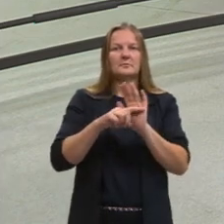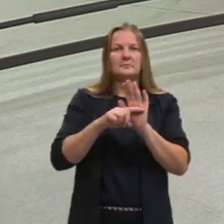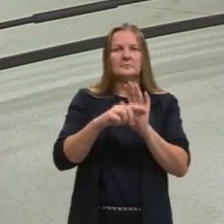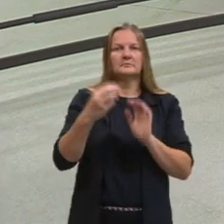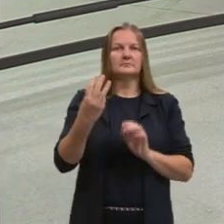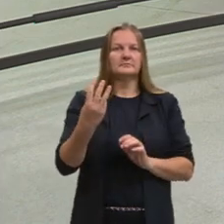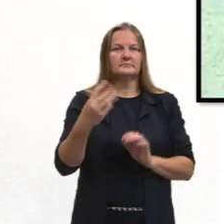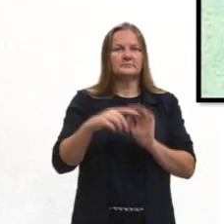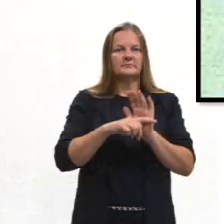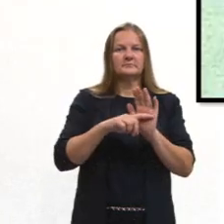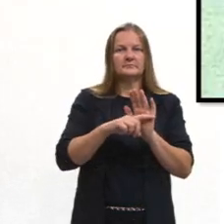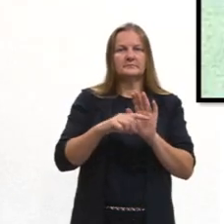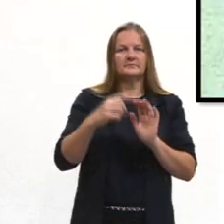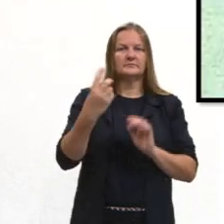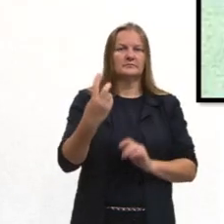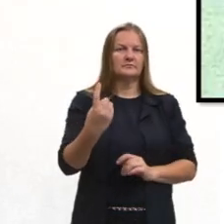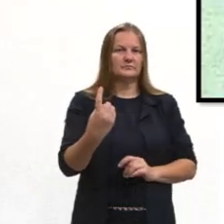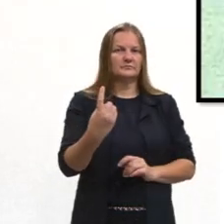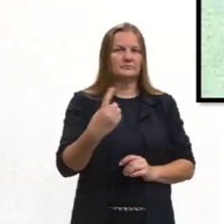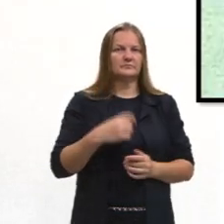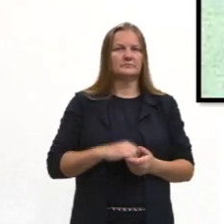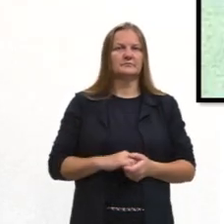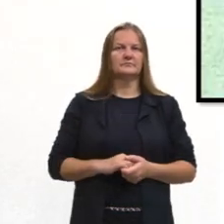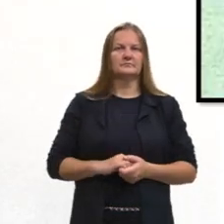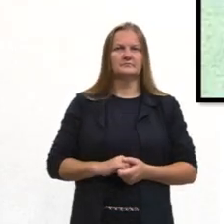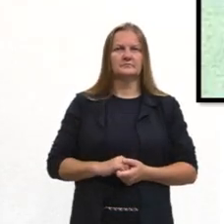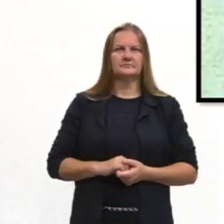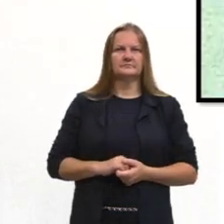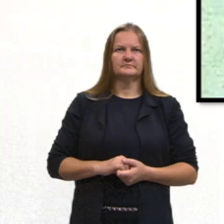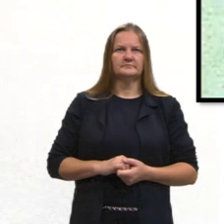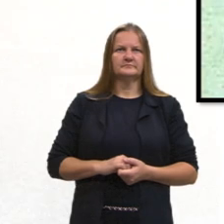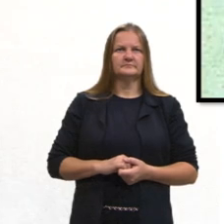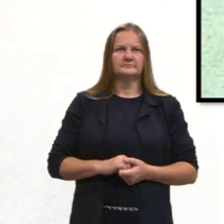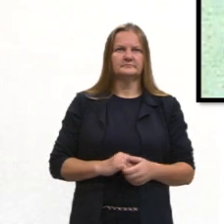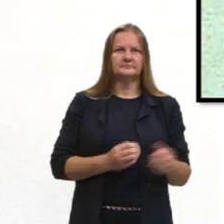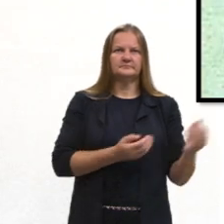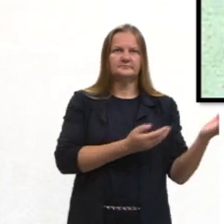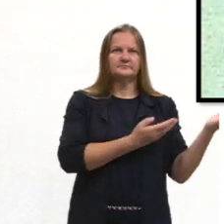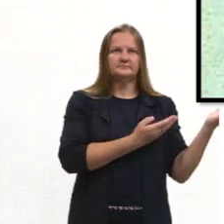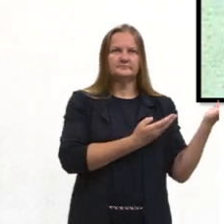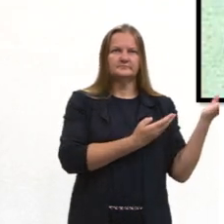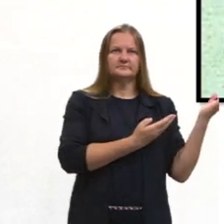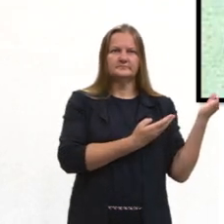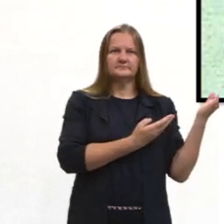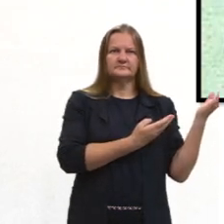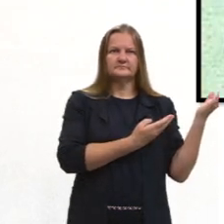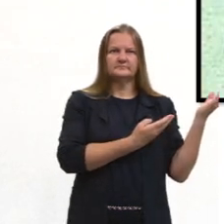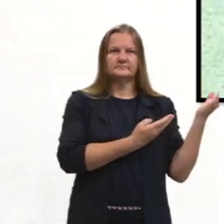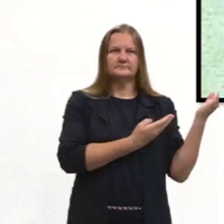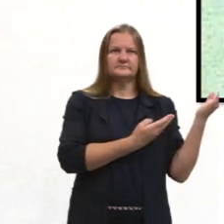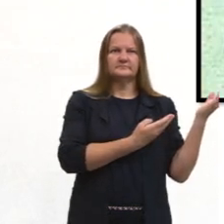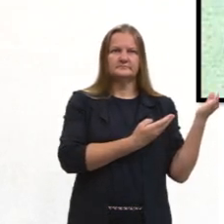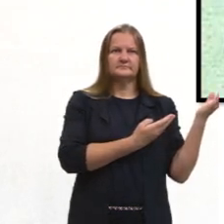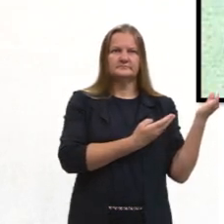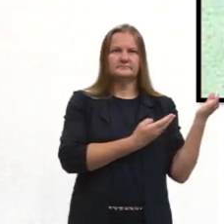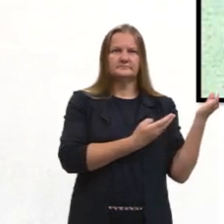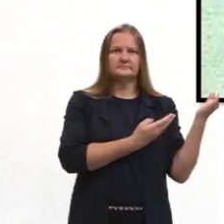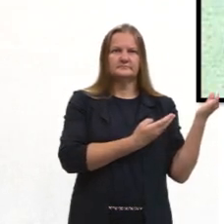- 1 - 5 - 3 e menos um E também o